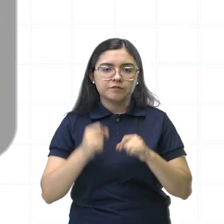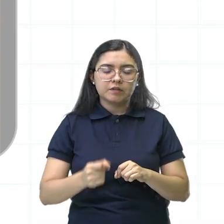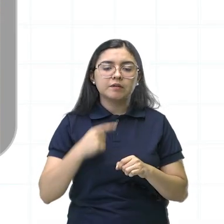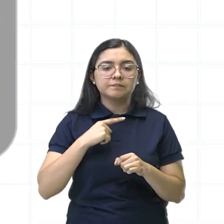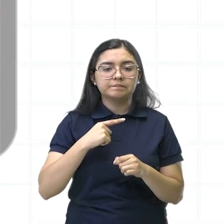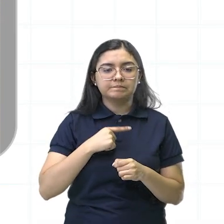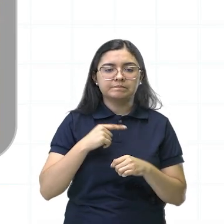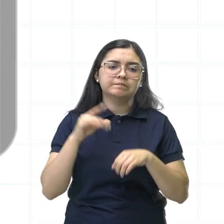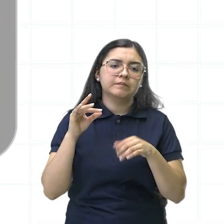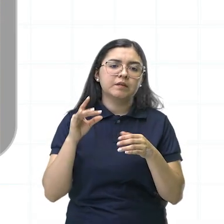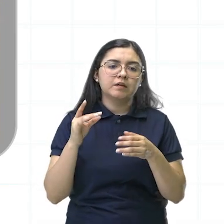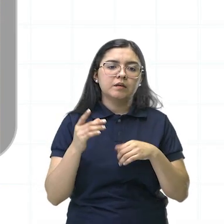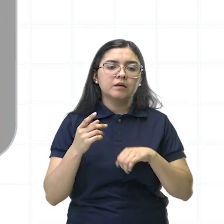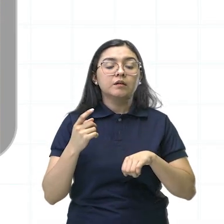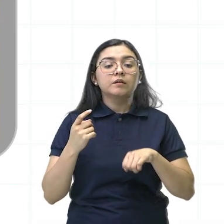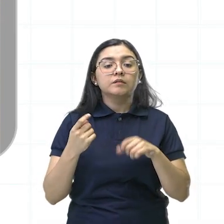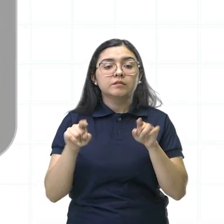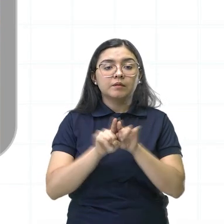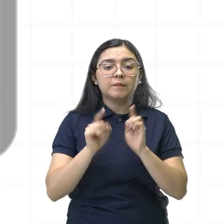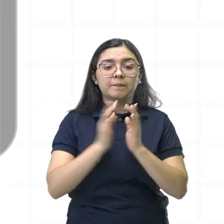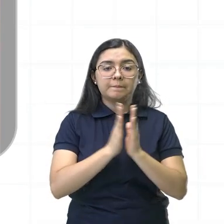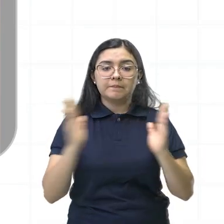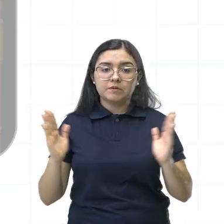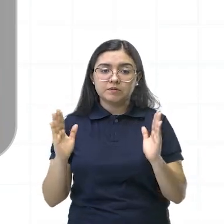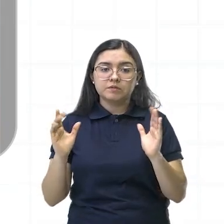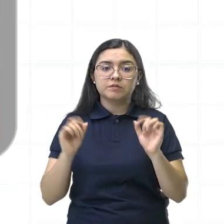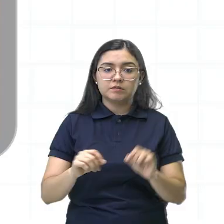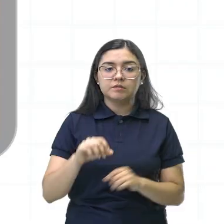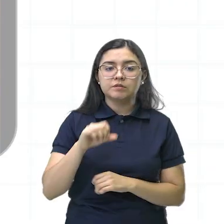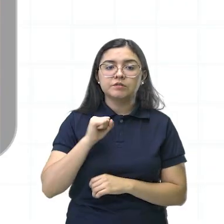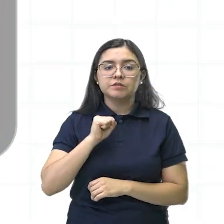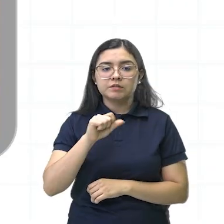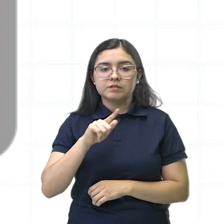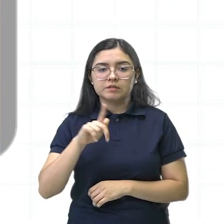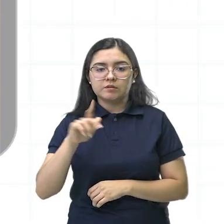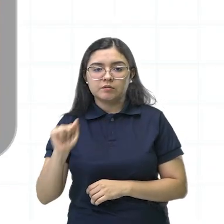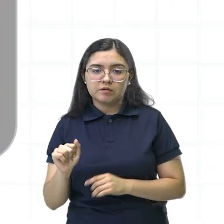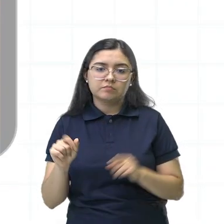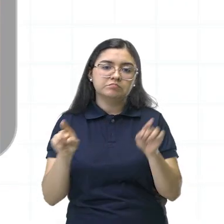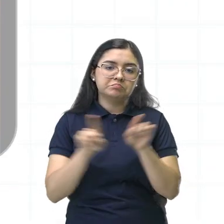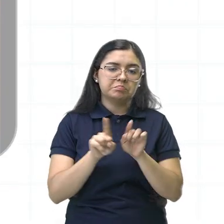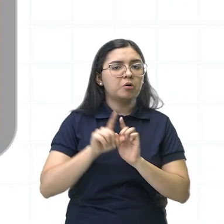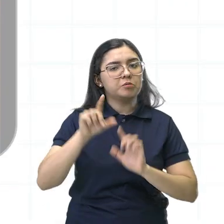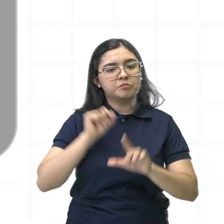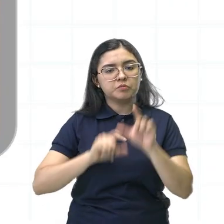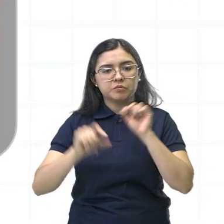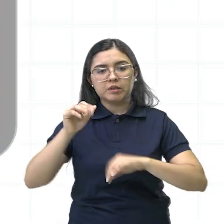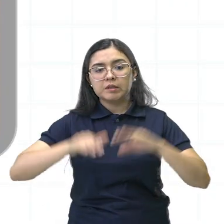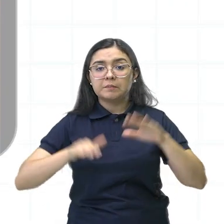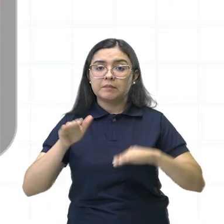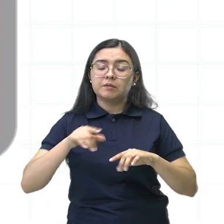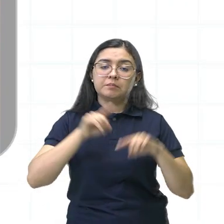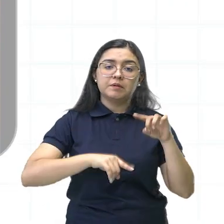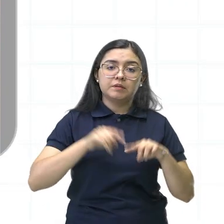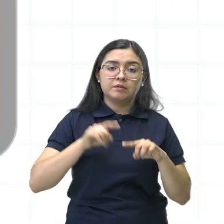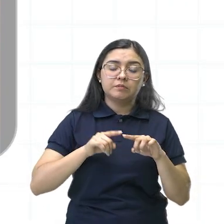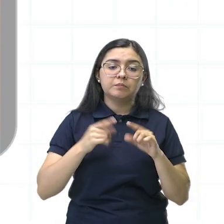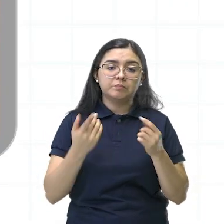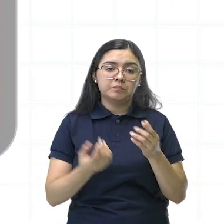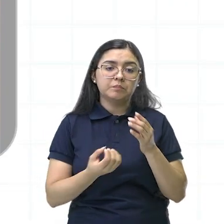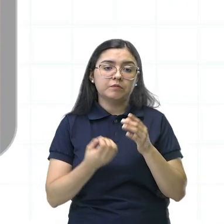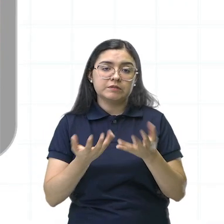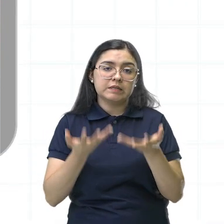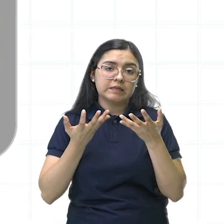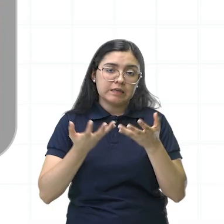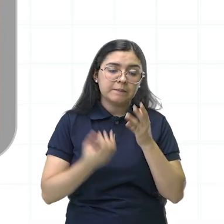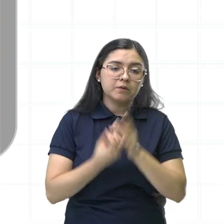né? E depois vem o processo de salga e maturação, que pode ser opcional, dependendo do produto que você quer,